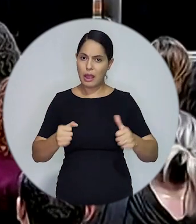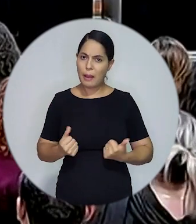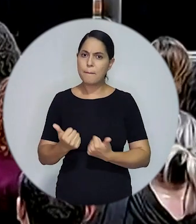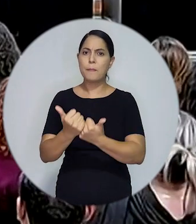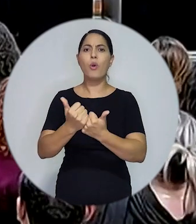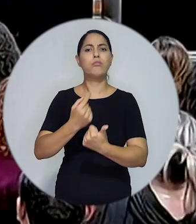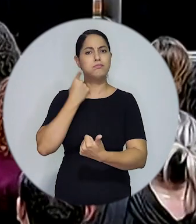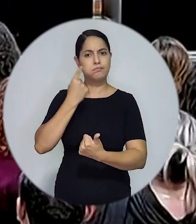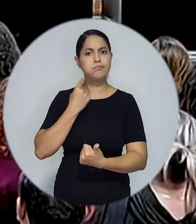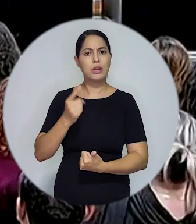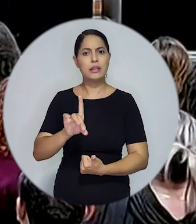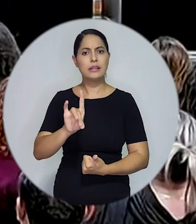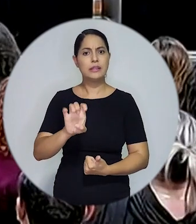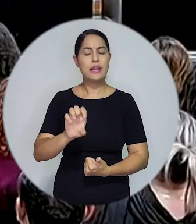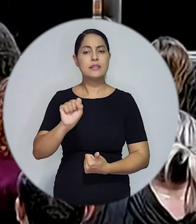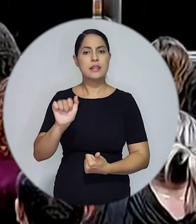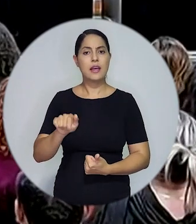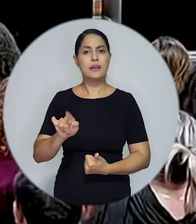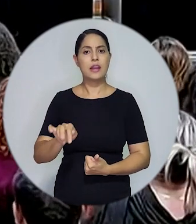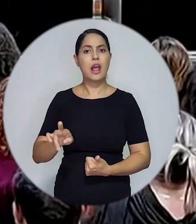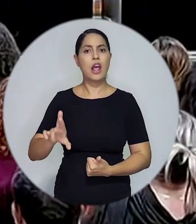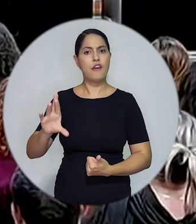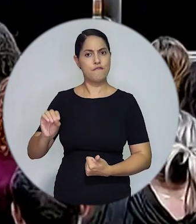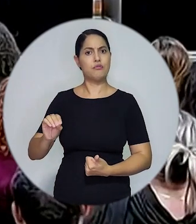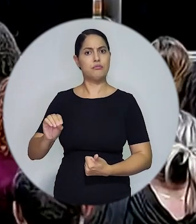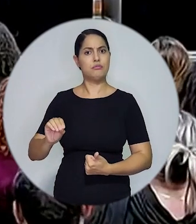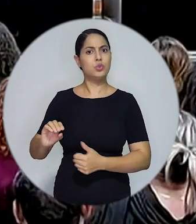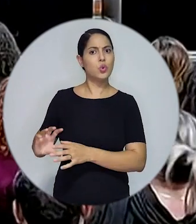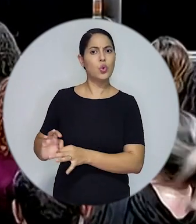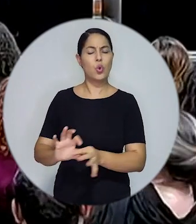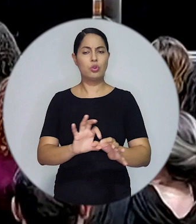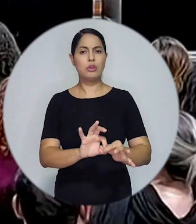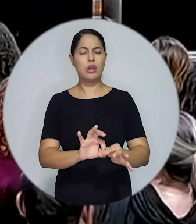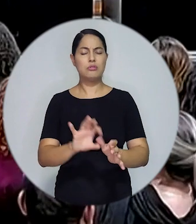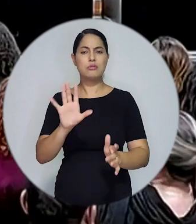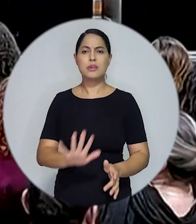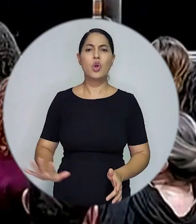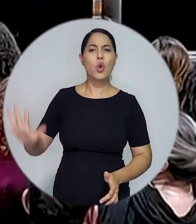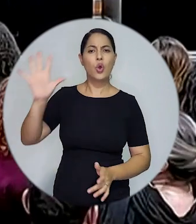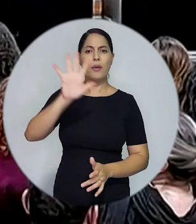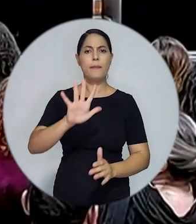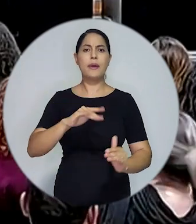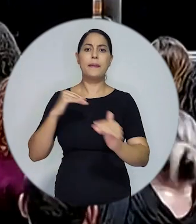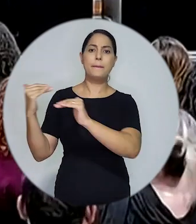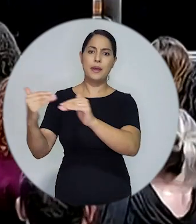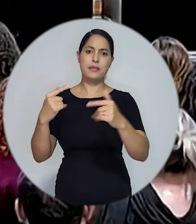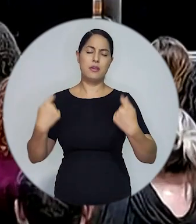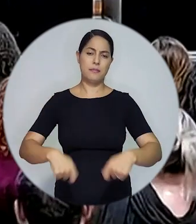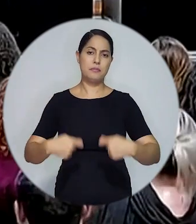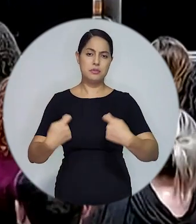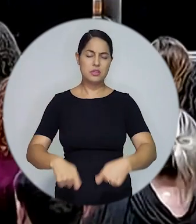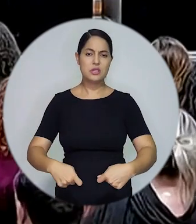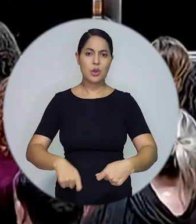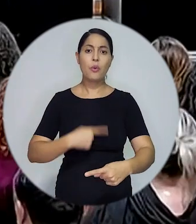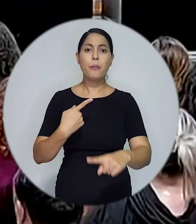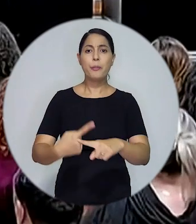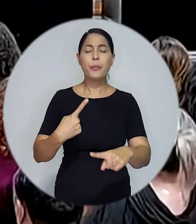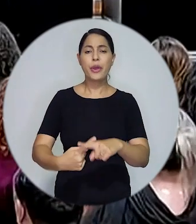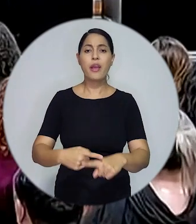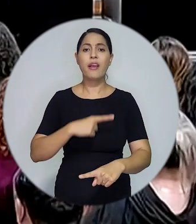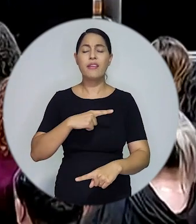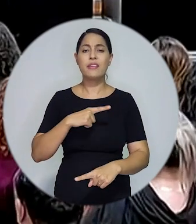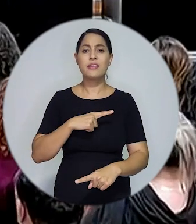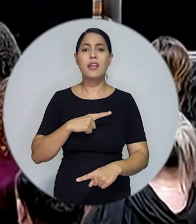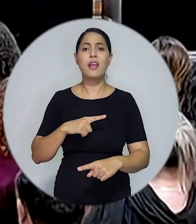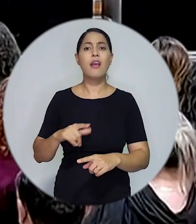desagravo, para que isso possa ter um regramento e, acima de tudo, a necessidade das seccionais e subseções valorizar ainda mais o desagravo com um